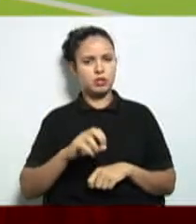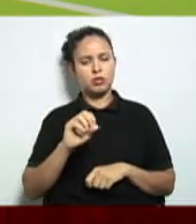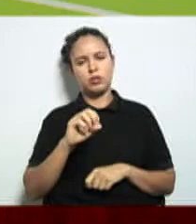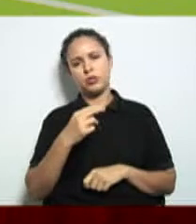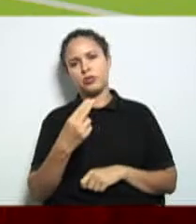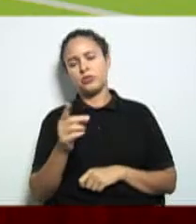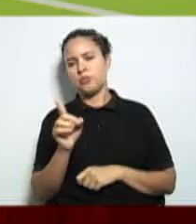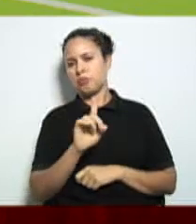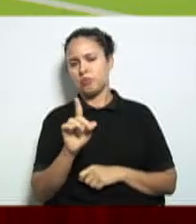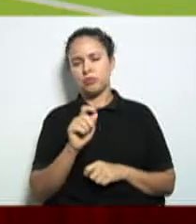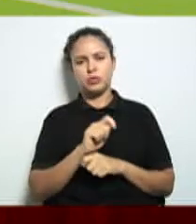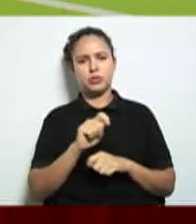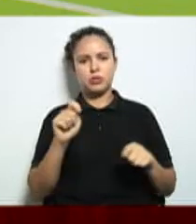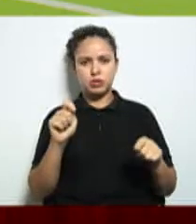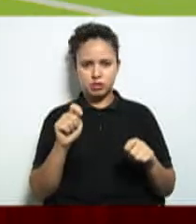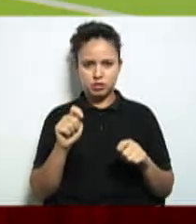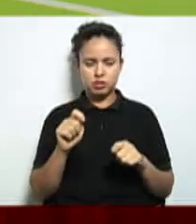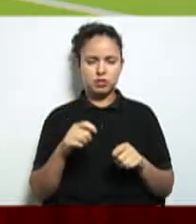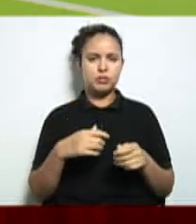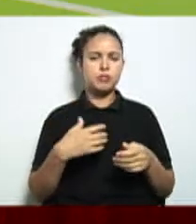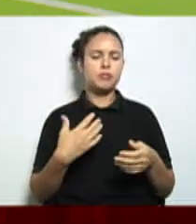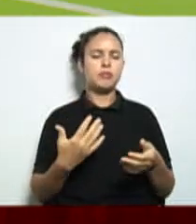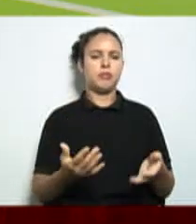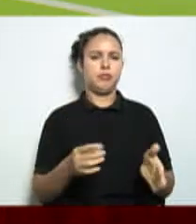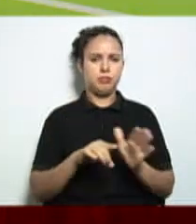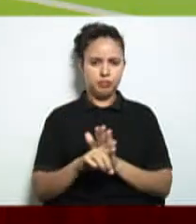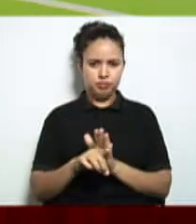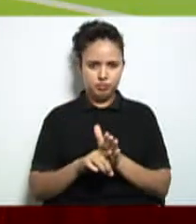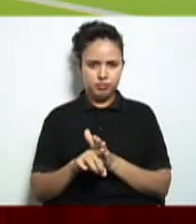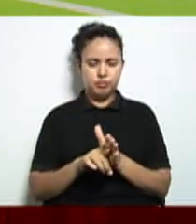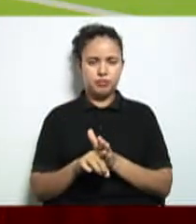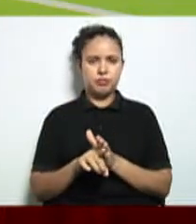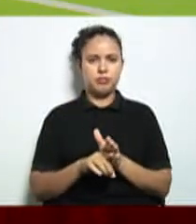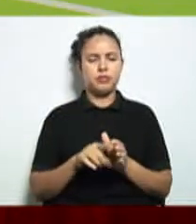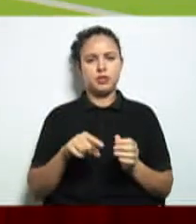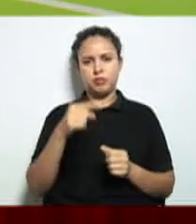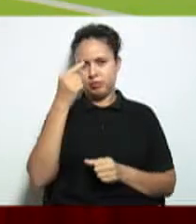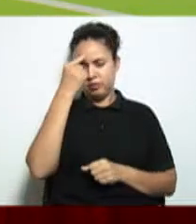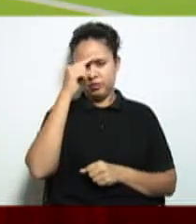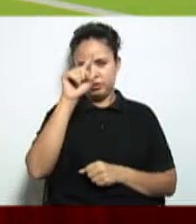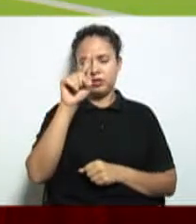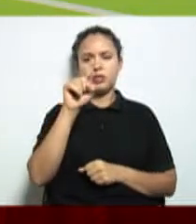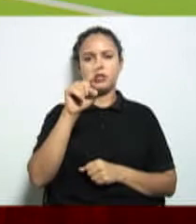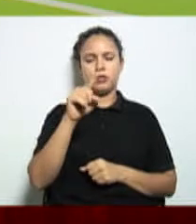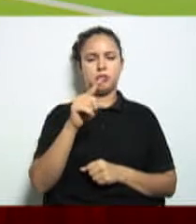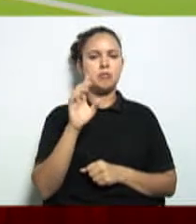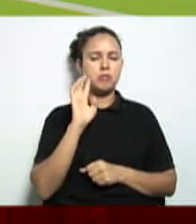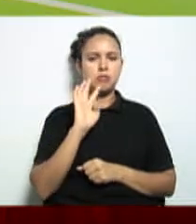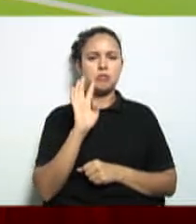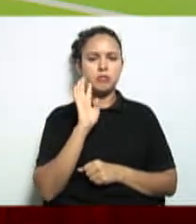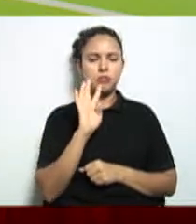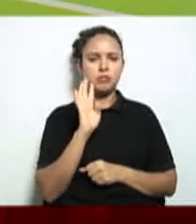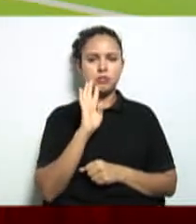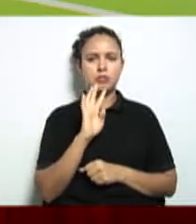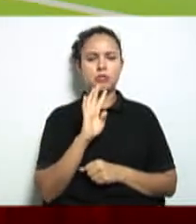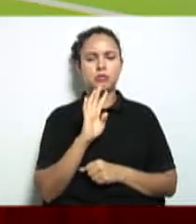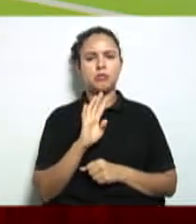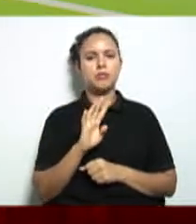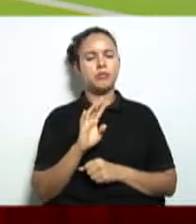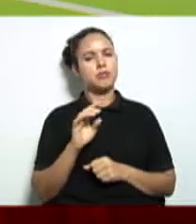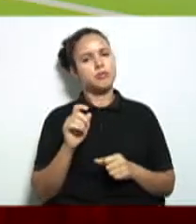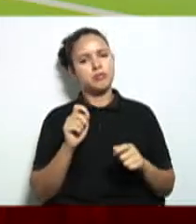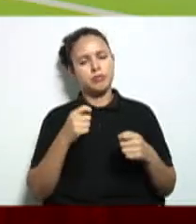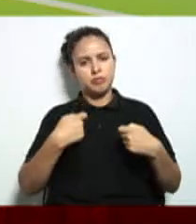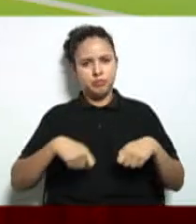dos problemas de energia na nossa localidade? Então, a ideia tá bacana, tá interessante, Só a gente